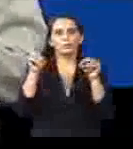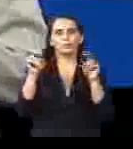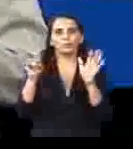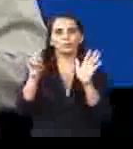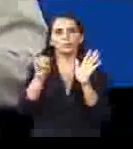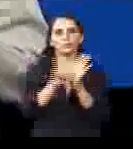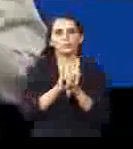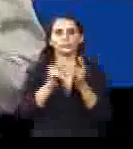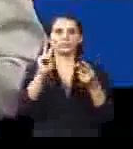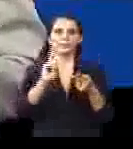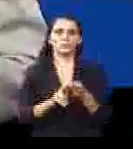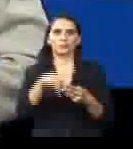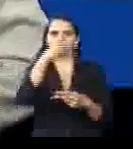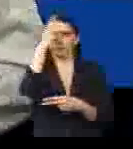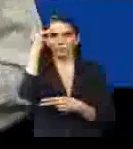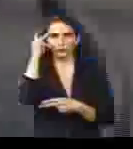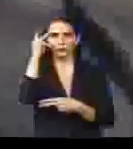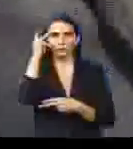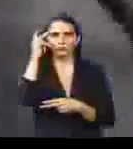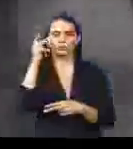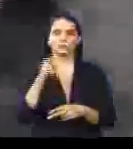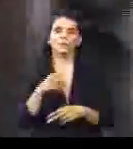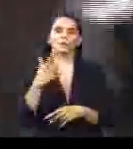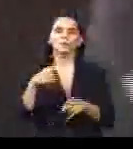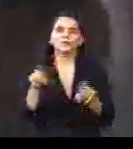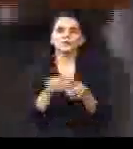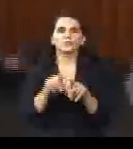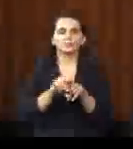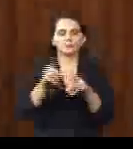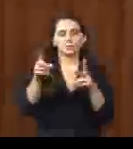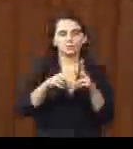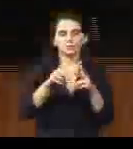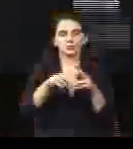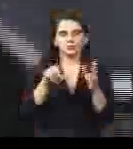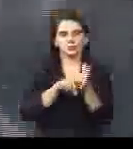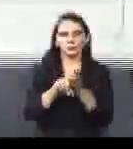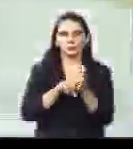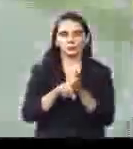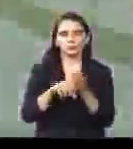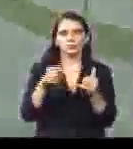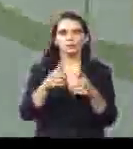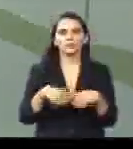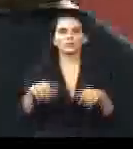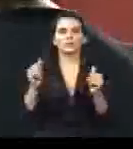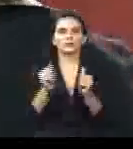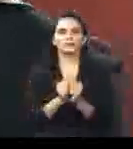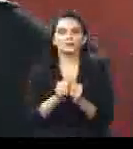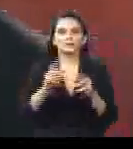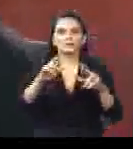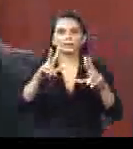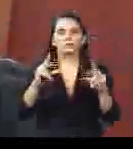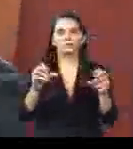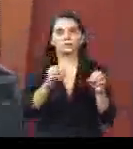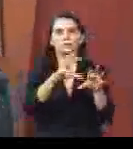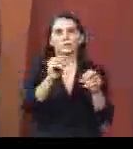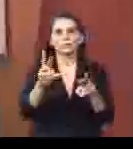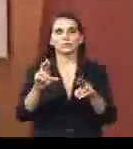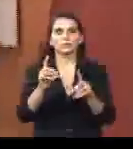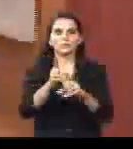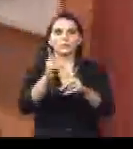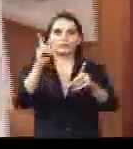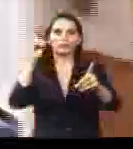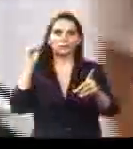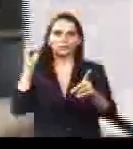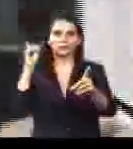a identidade do preso. A outra linha de pesquisa do grupo está focada nos paradigmas educacionais